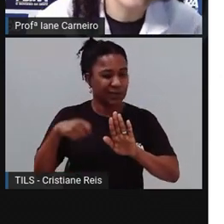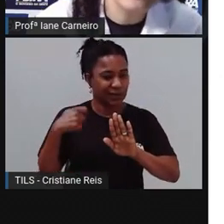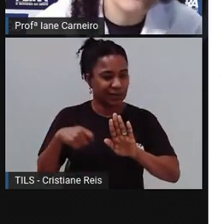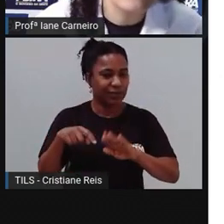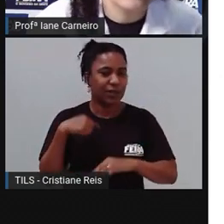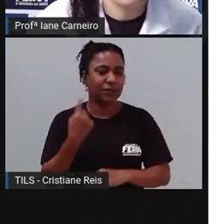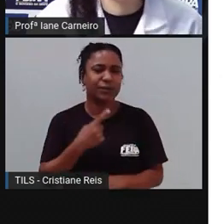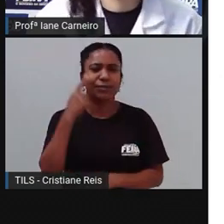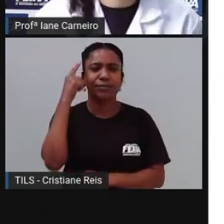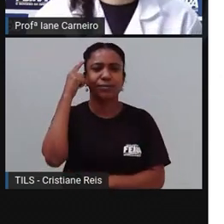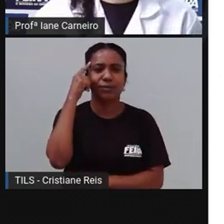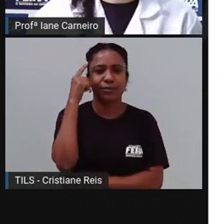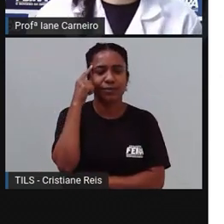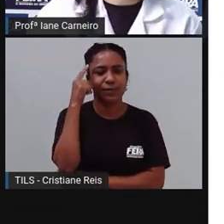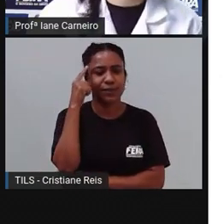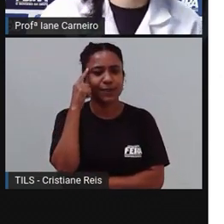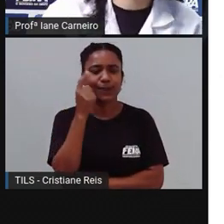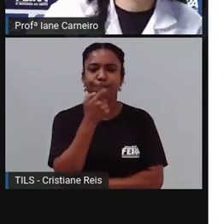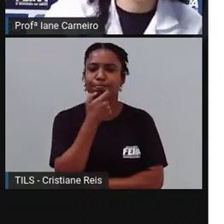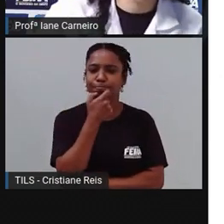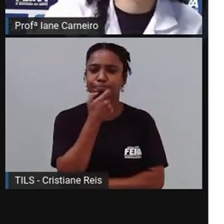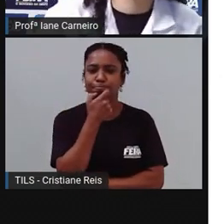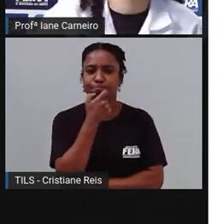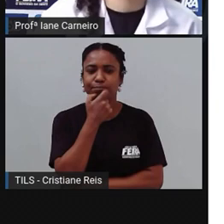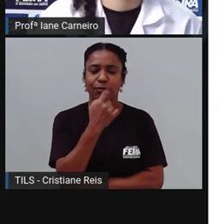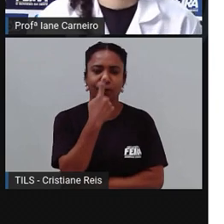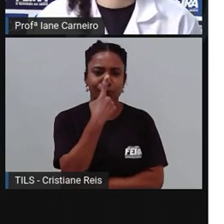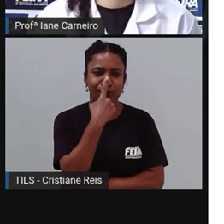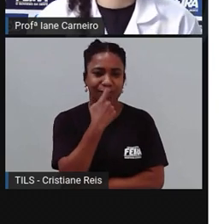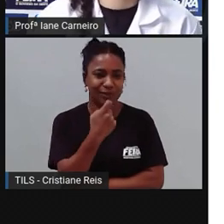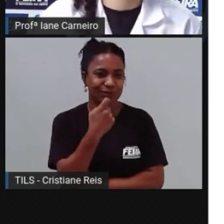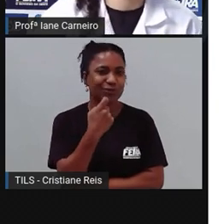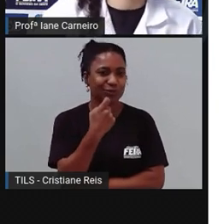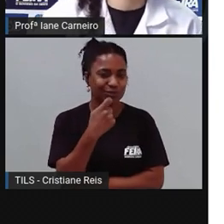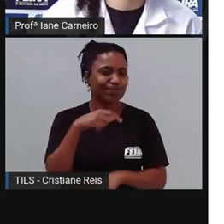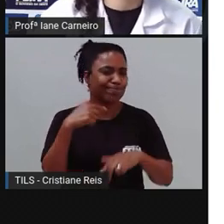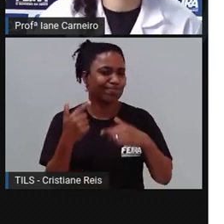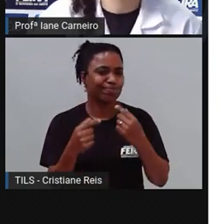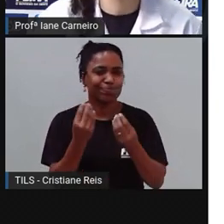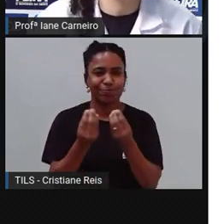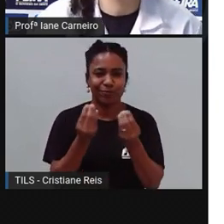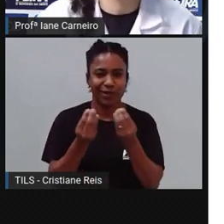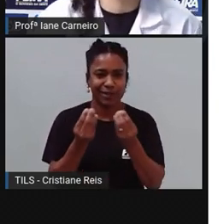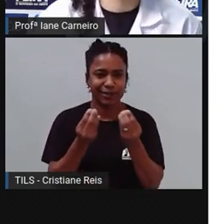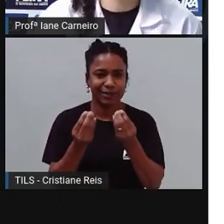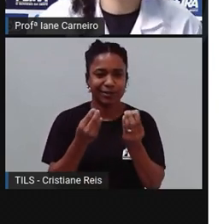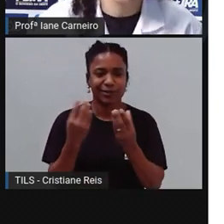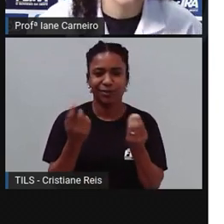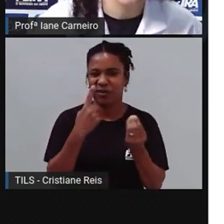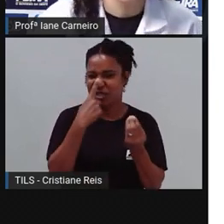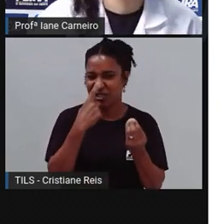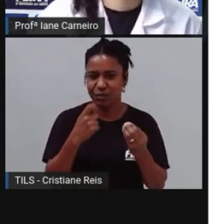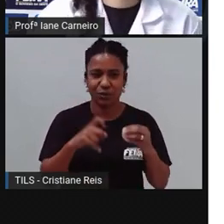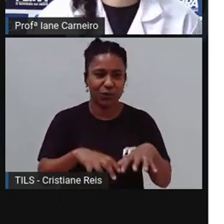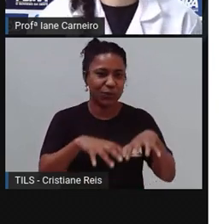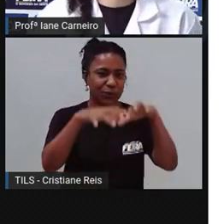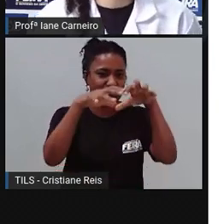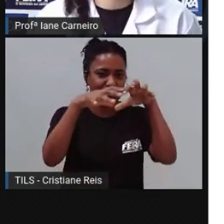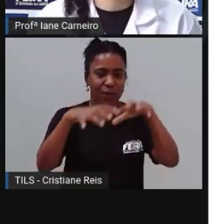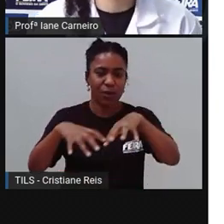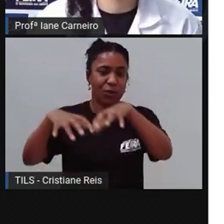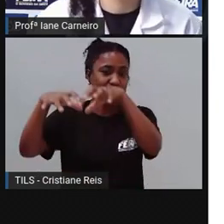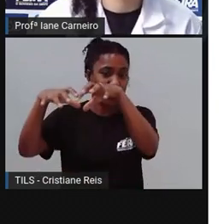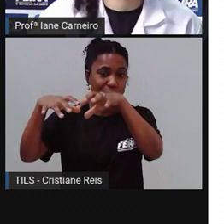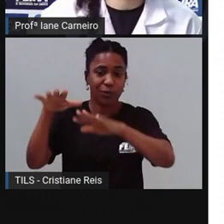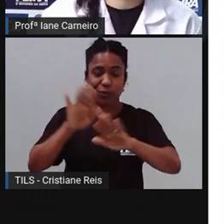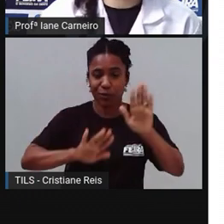como esse lixo, né? A gente pensou em como ele é produzido, né? A gente pensou como é, o quanto de lixo que a gente produz, o cuidado que a gente tem